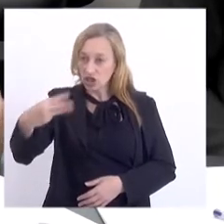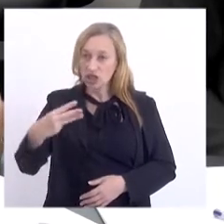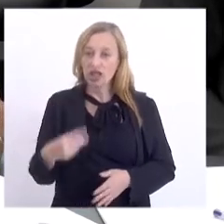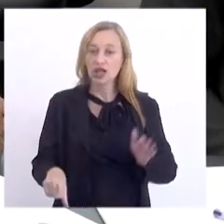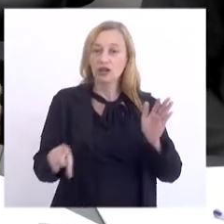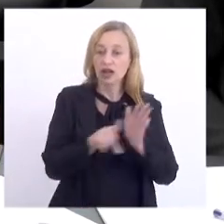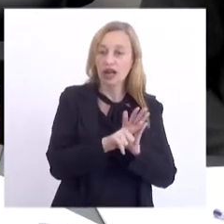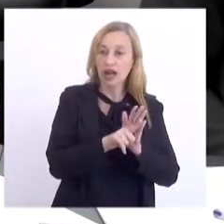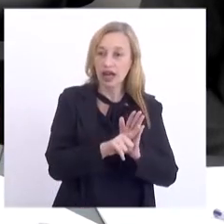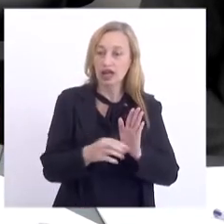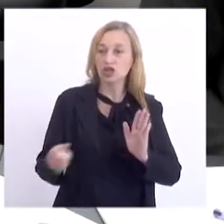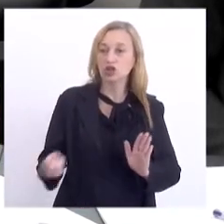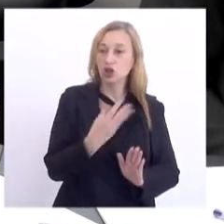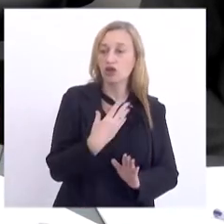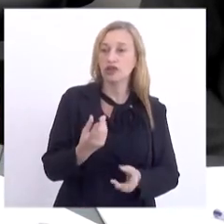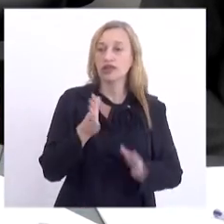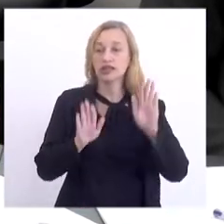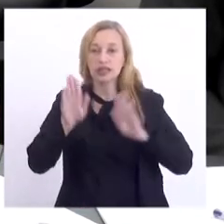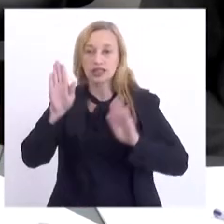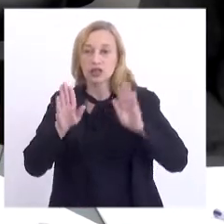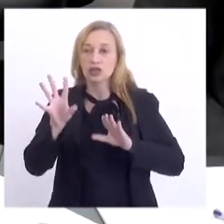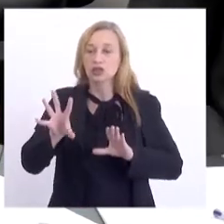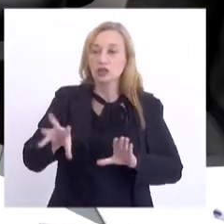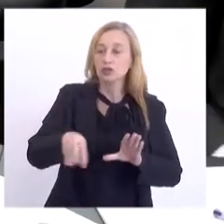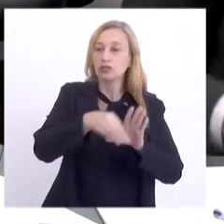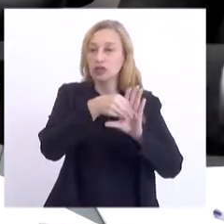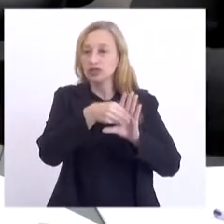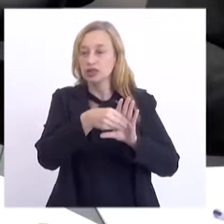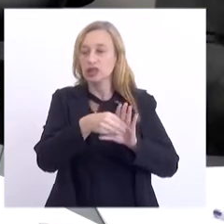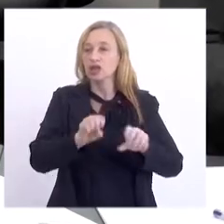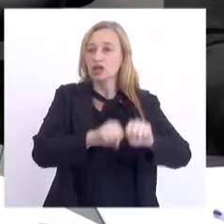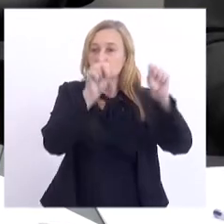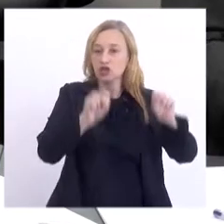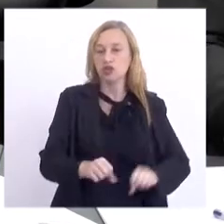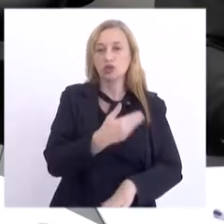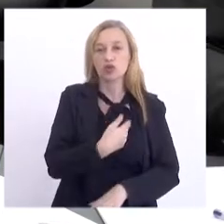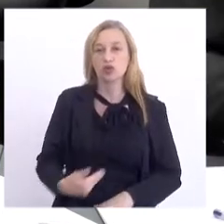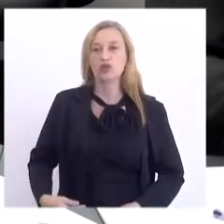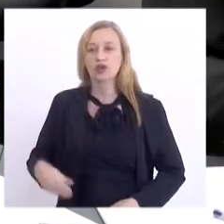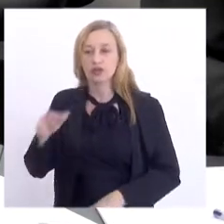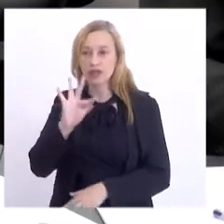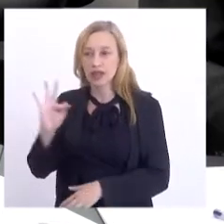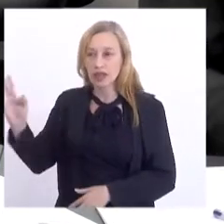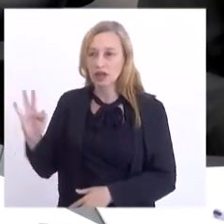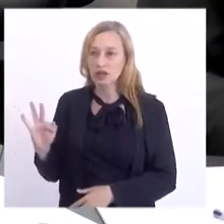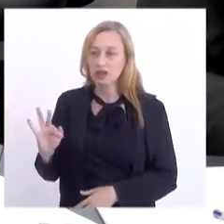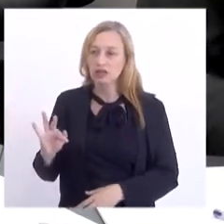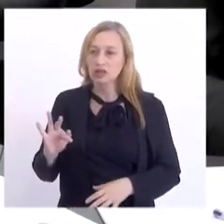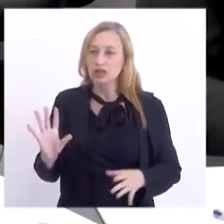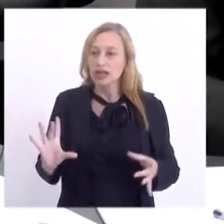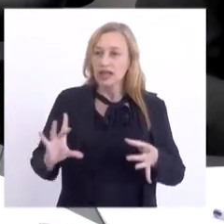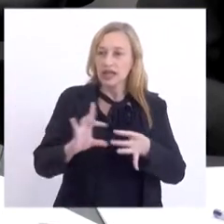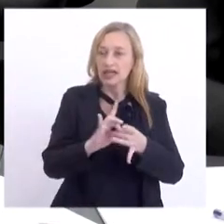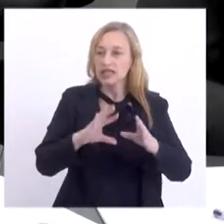licitações nós estamos implantando um sistema que eu do governo federal que a gente vai fazer interligação de todos